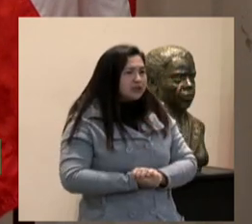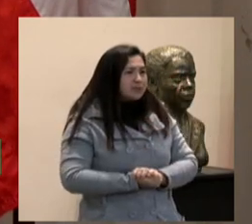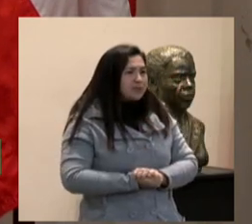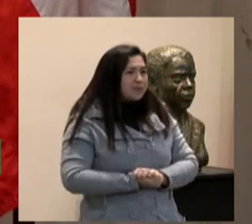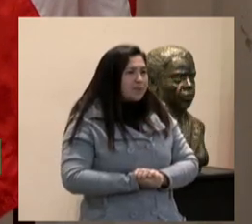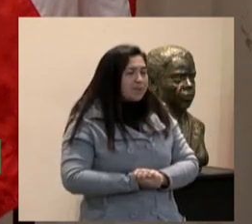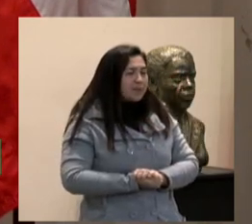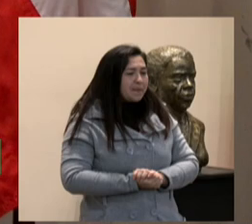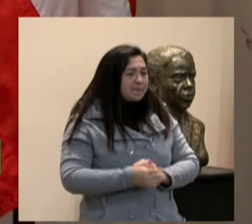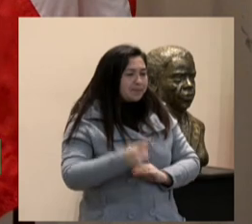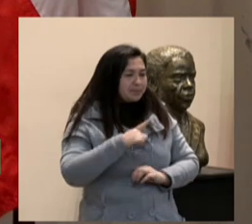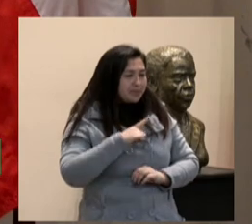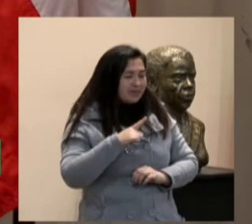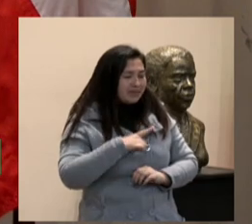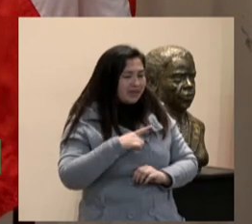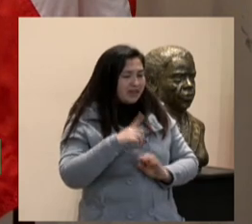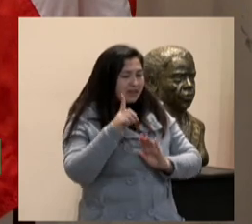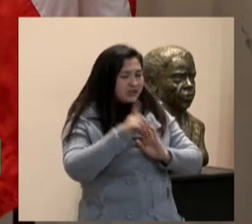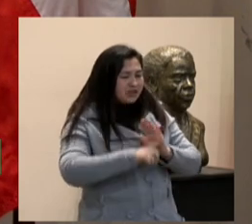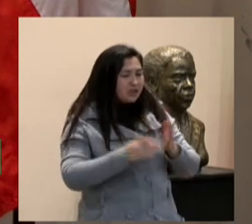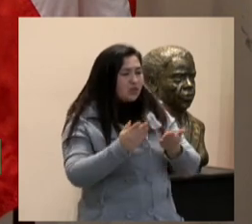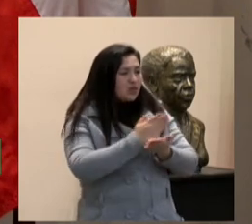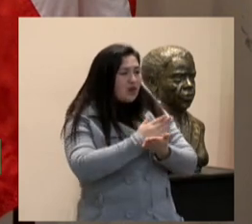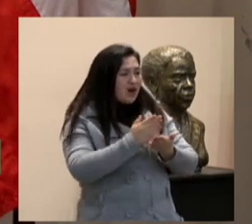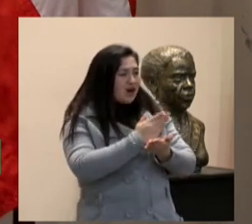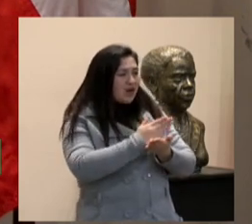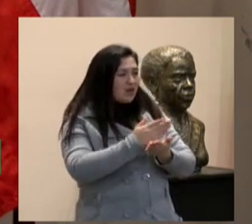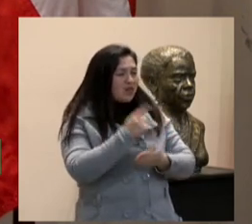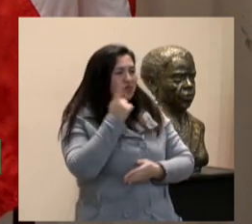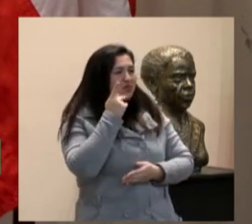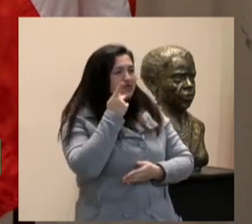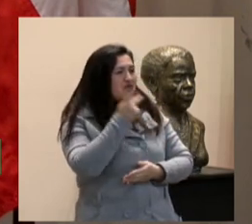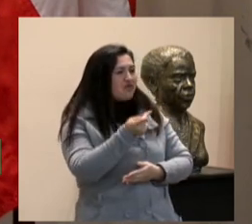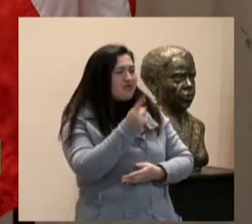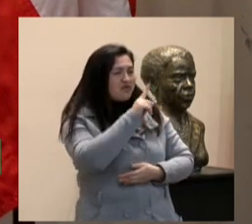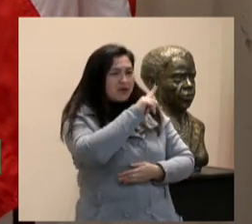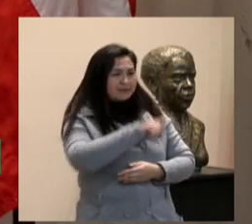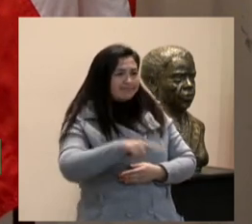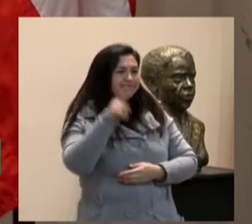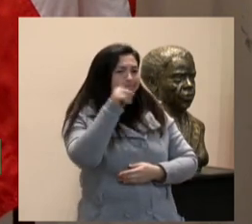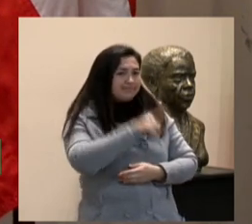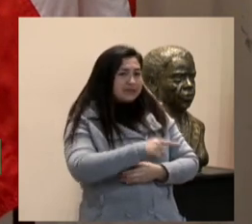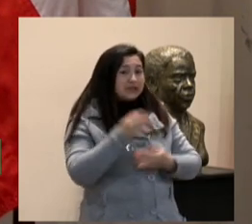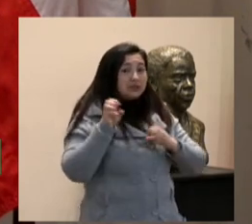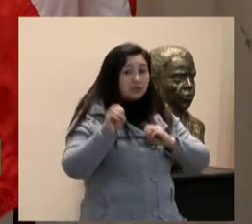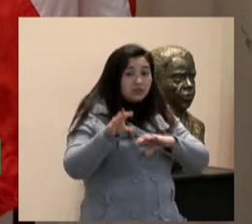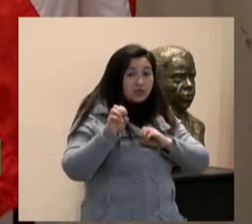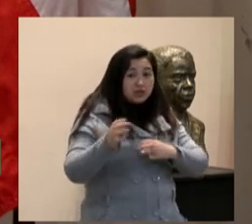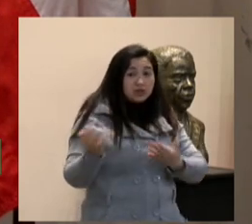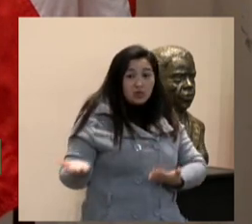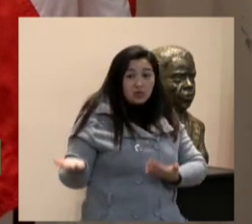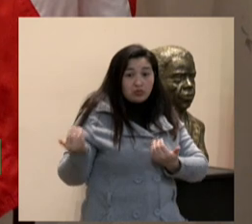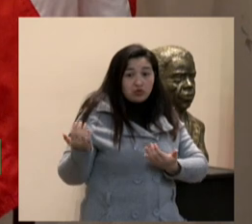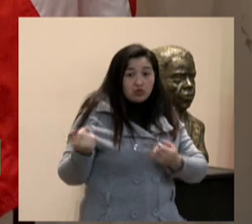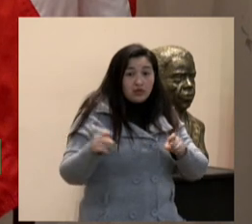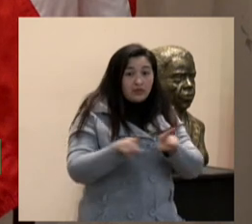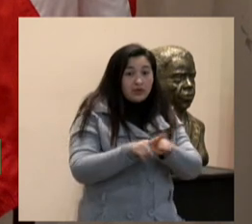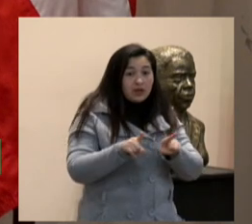contemplado, mas pelo direito negado. A educação de jovens e adultos é um